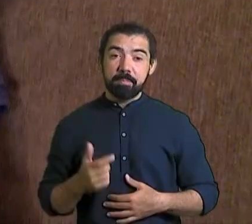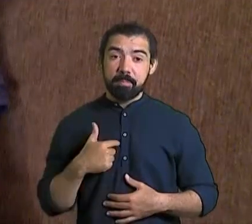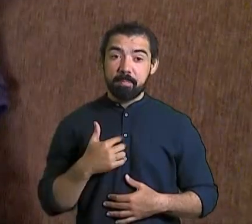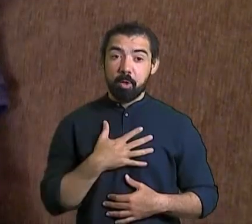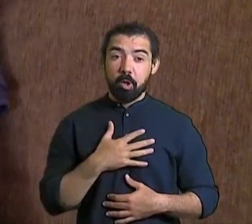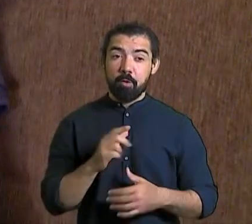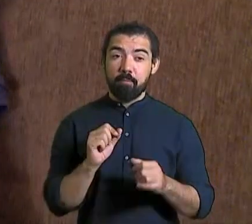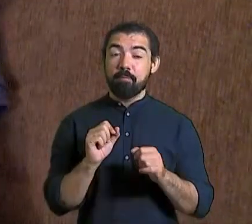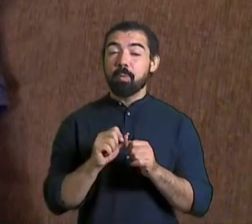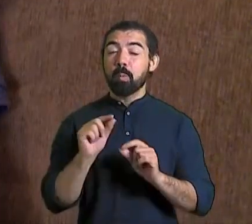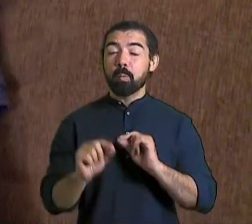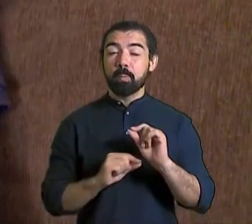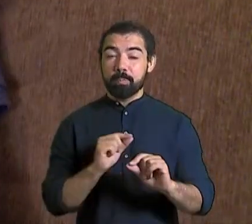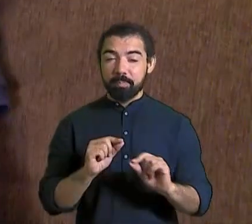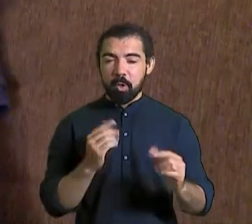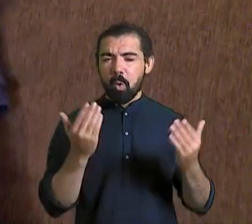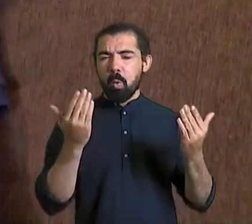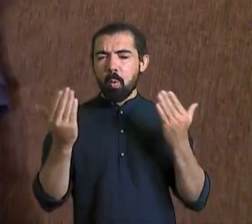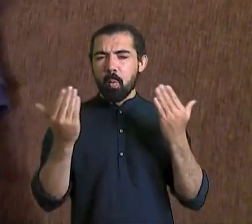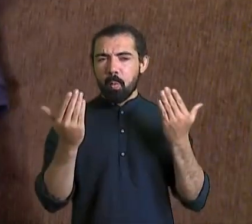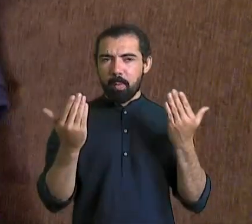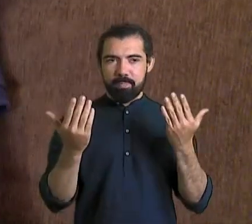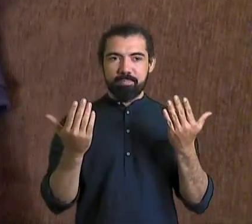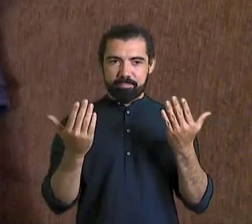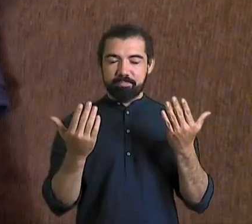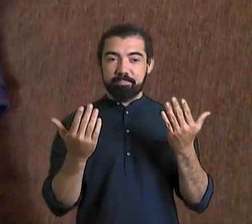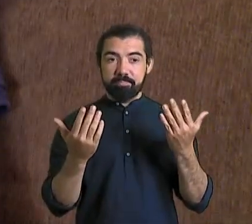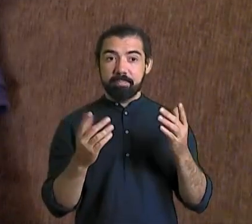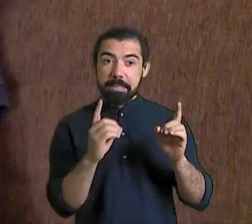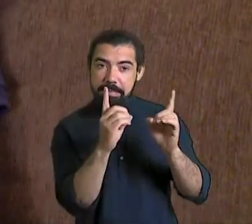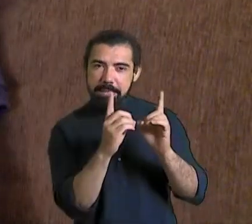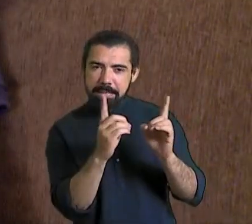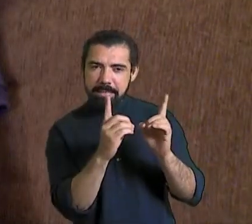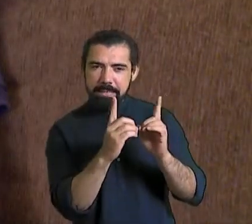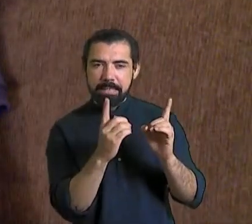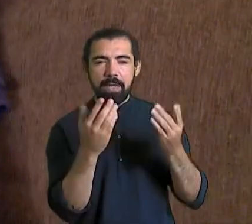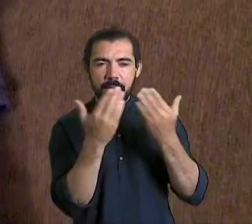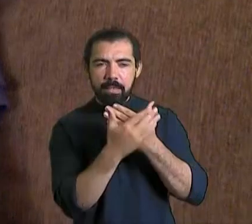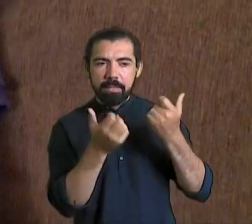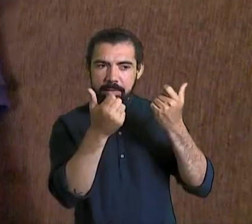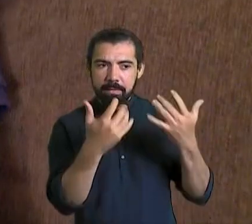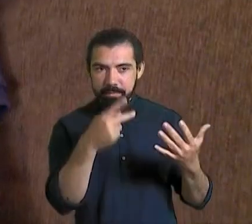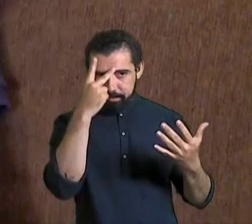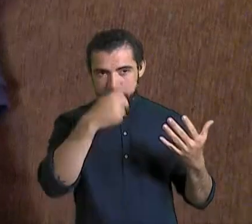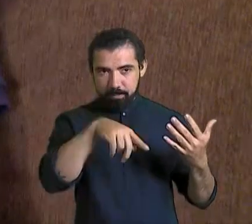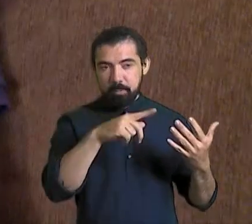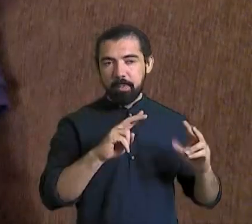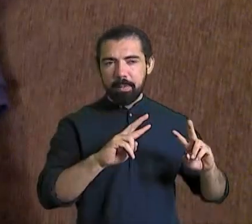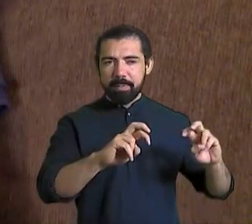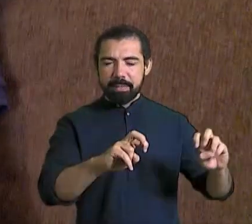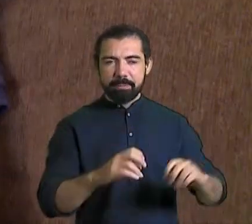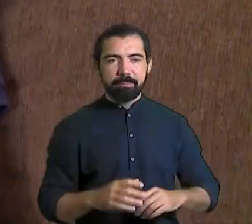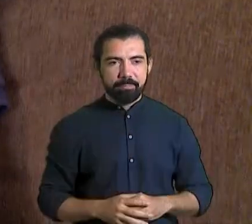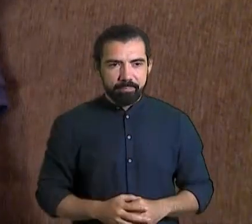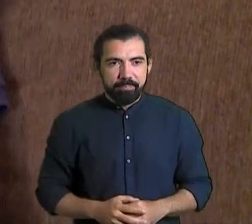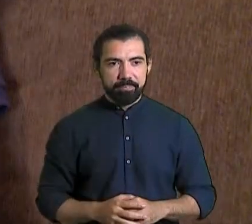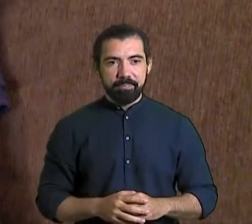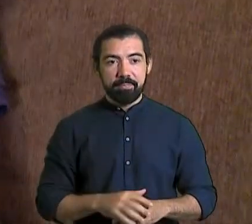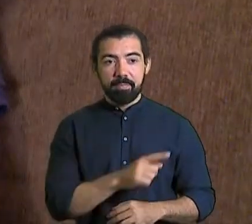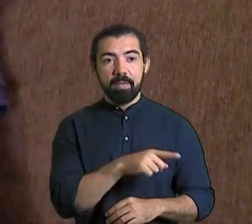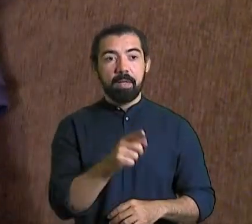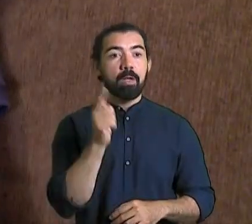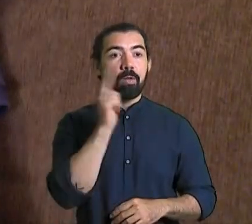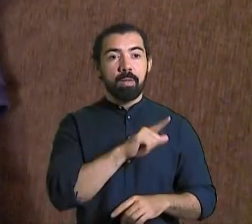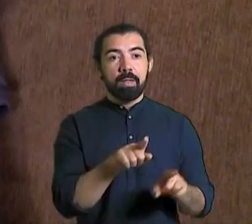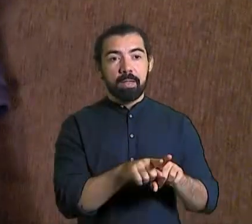traçar essa informação para as pessoas, descrever como a gente sabe para as pessoas, de uma forma bem didática para que elas